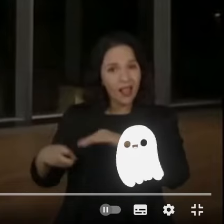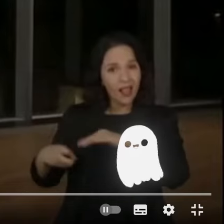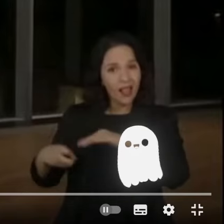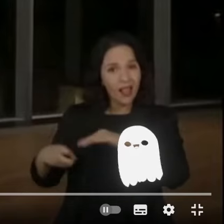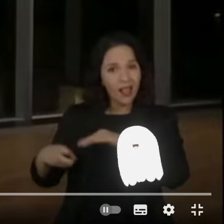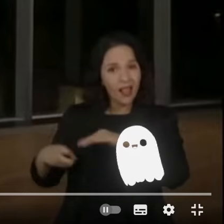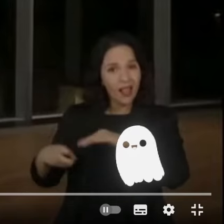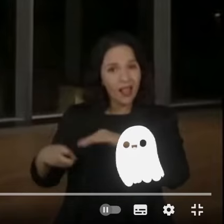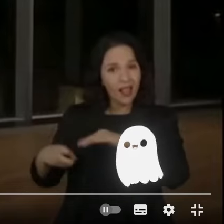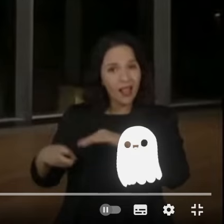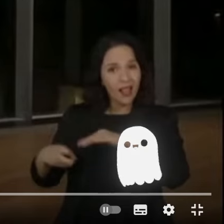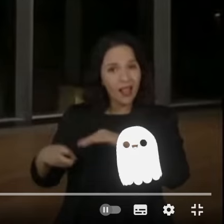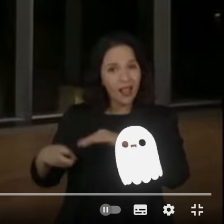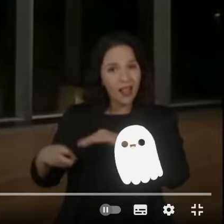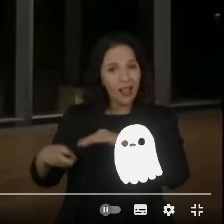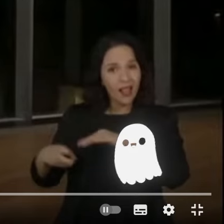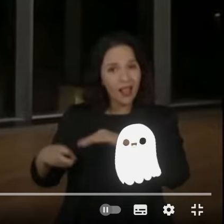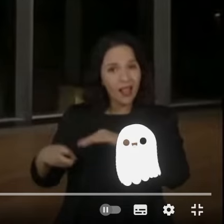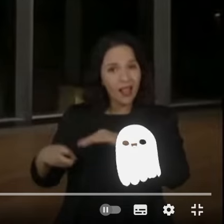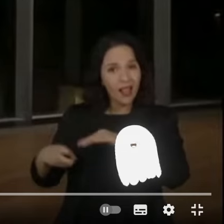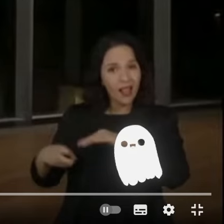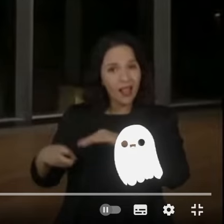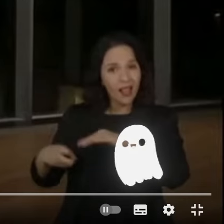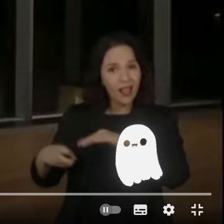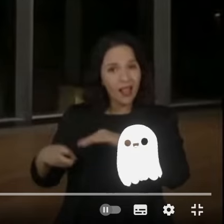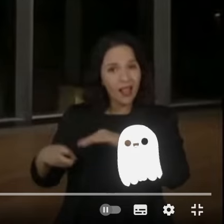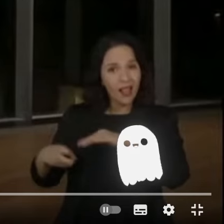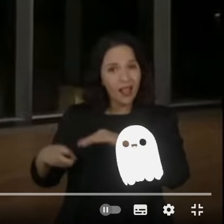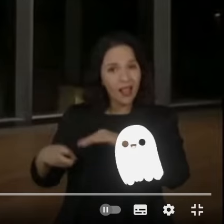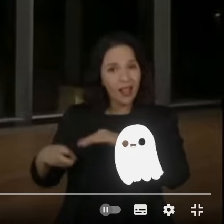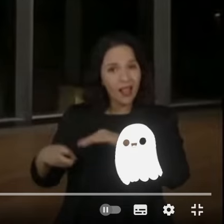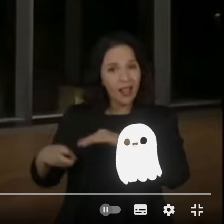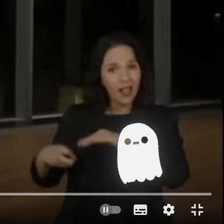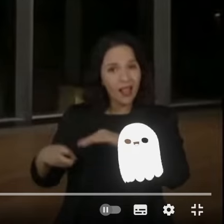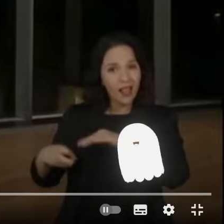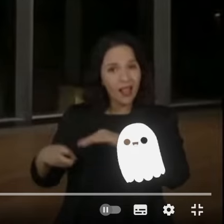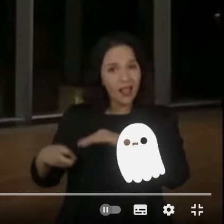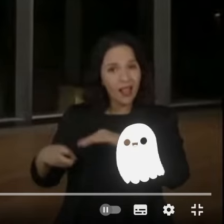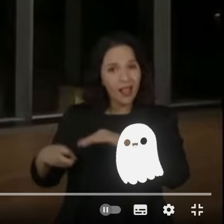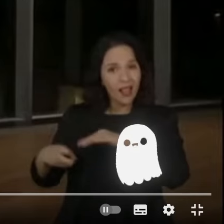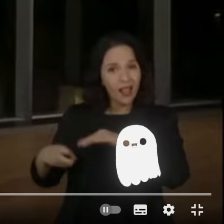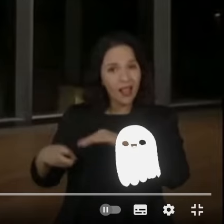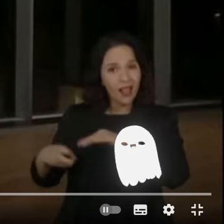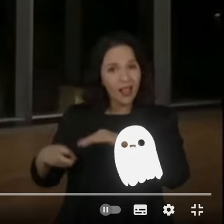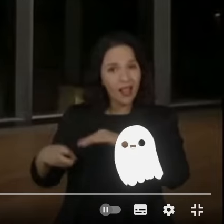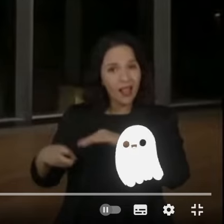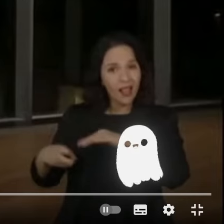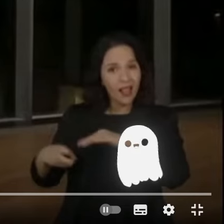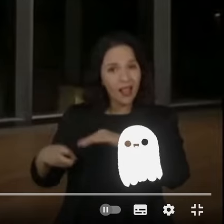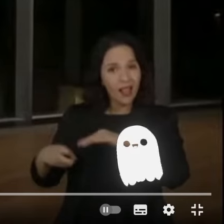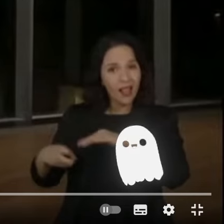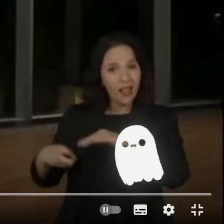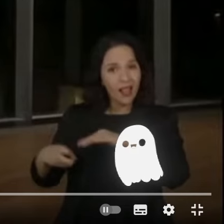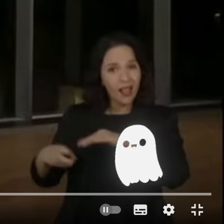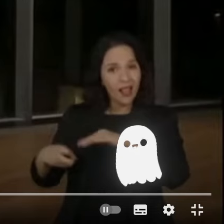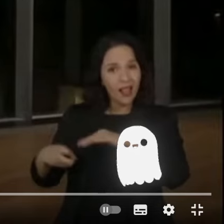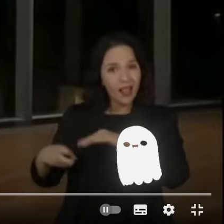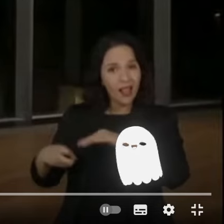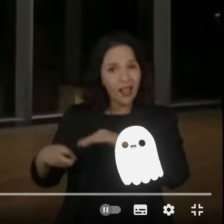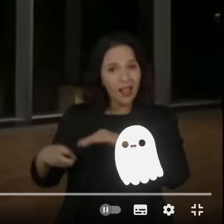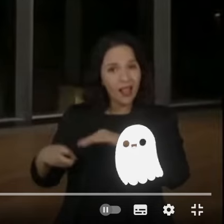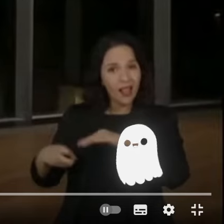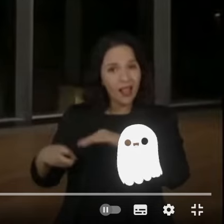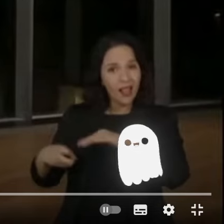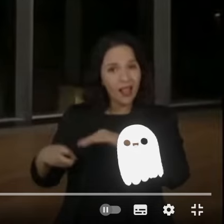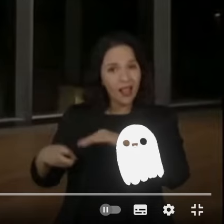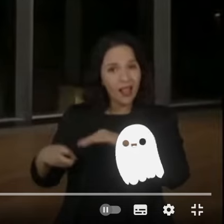Exato, mano. Jogar, por exemplo, é pior pra mim. Na minha cabeça, jogar é pior. Entendeu? Tipo, jogar é pior